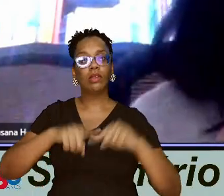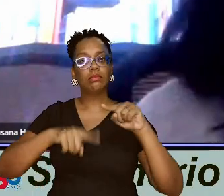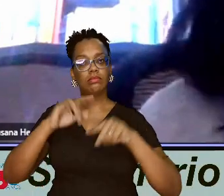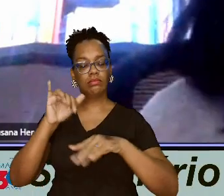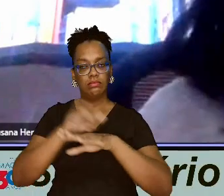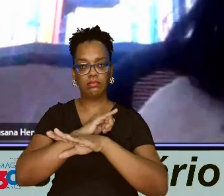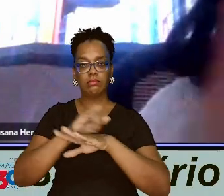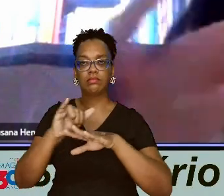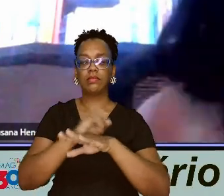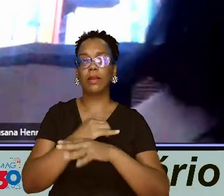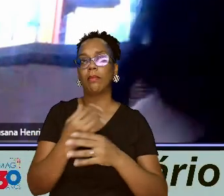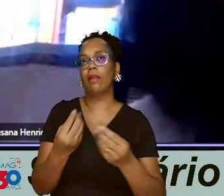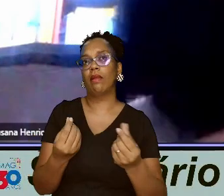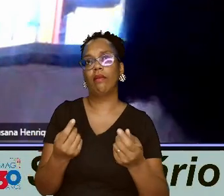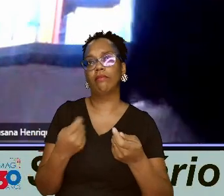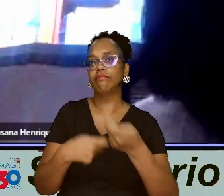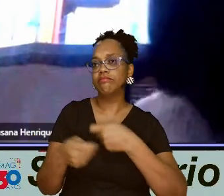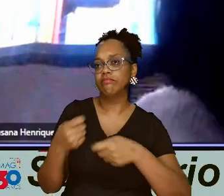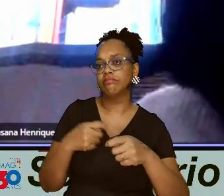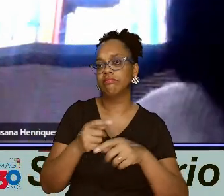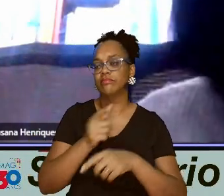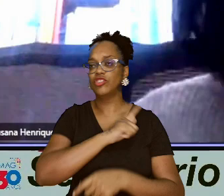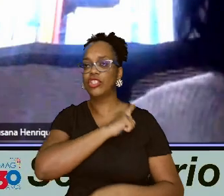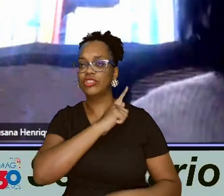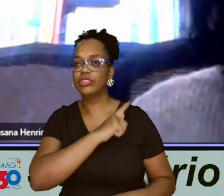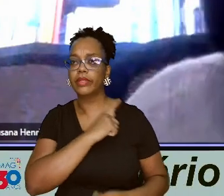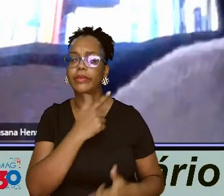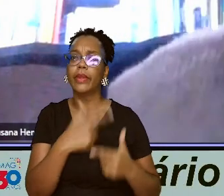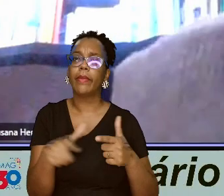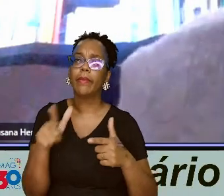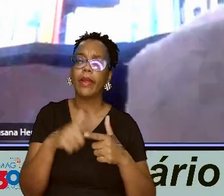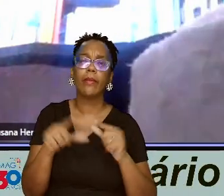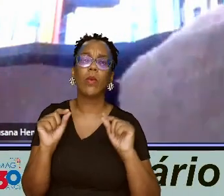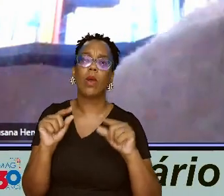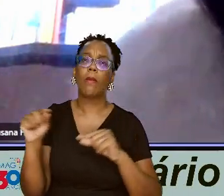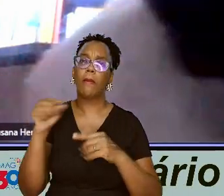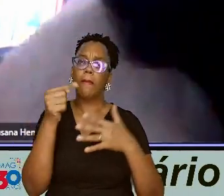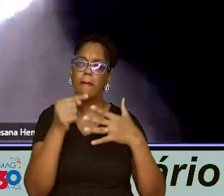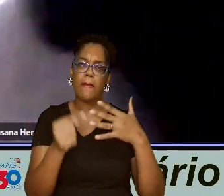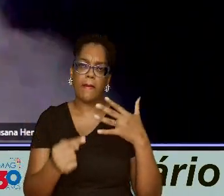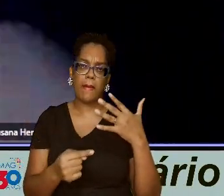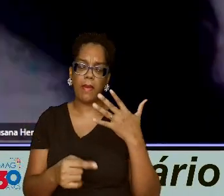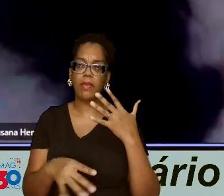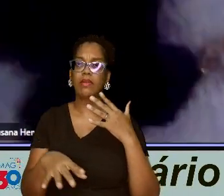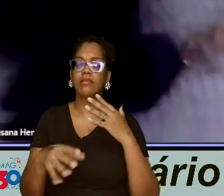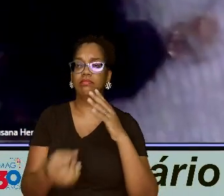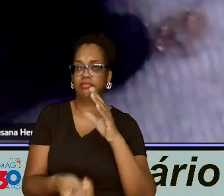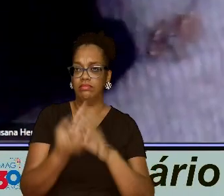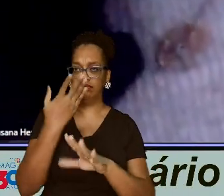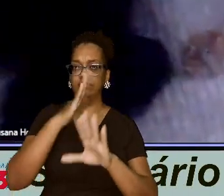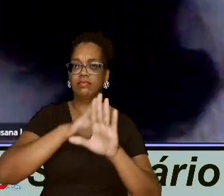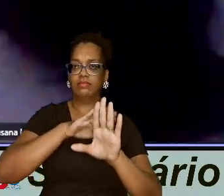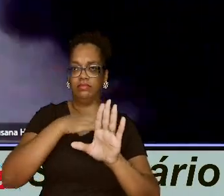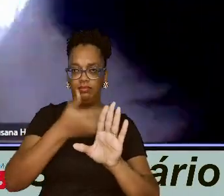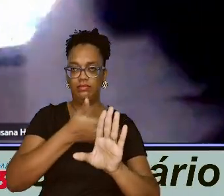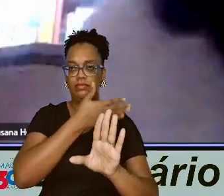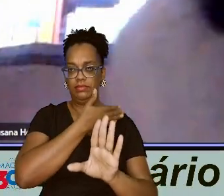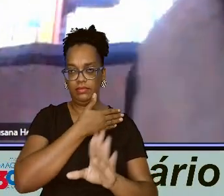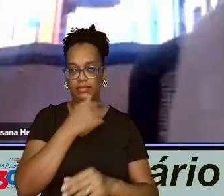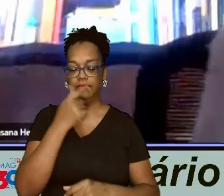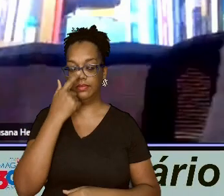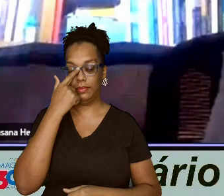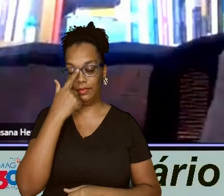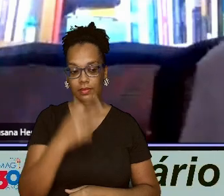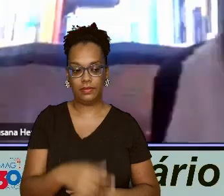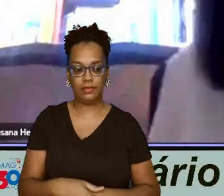para gestão, né? E quais são os problemas que ali ela relata na formação desses precedentes. E o